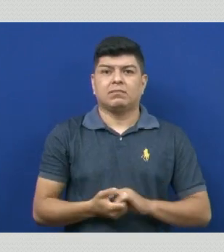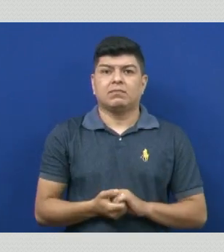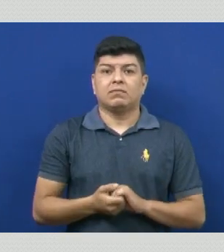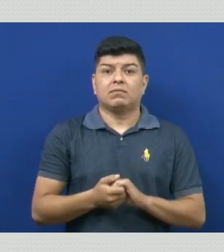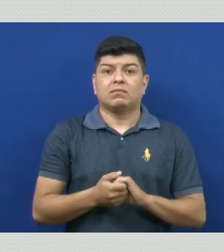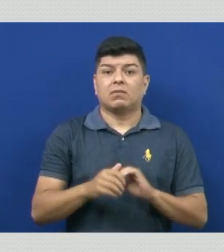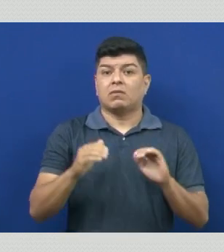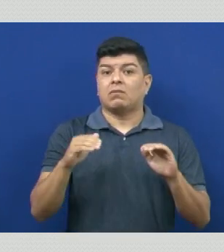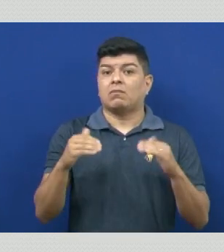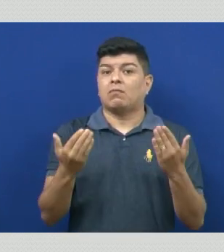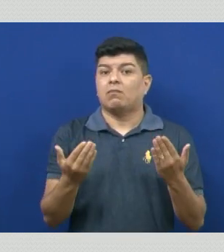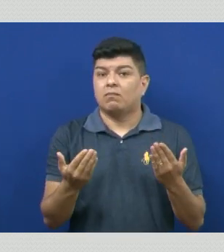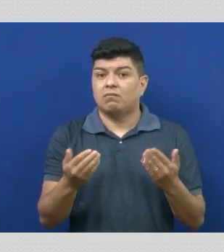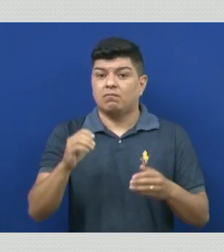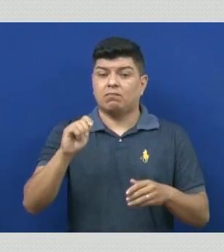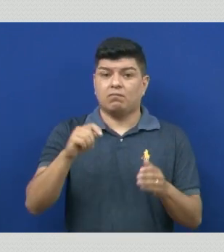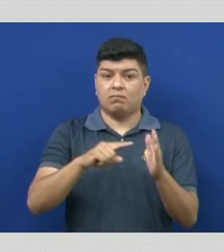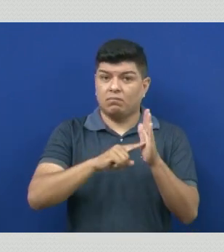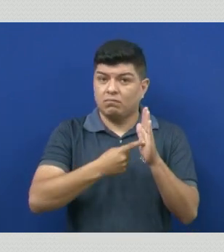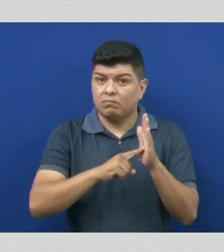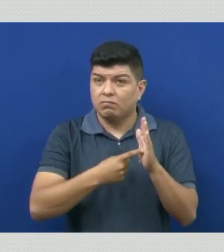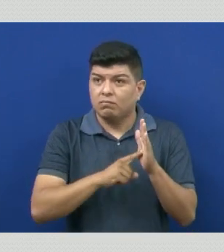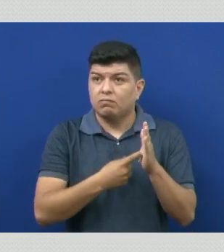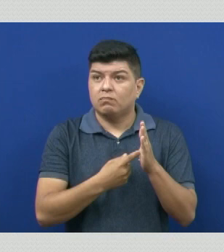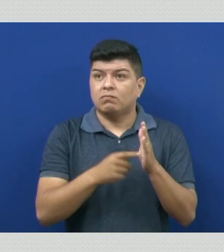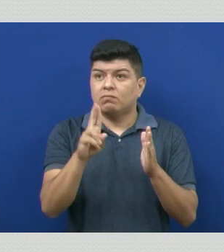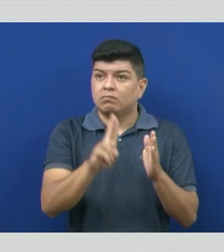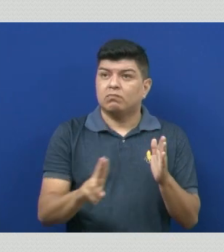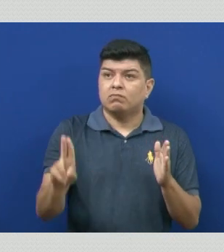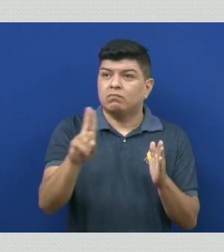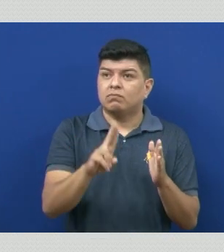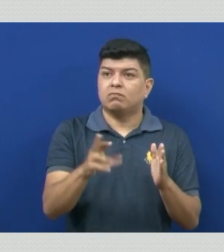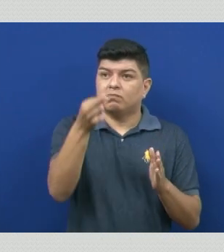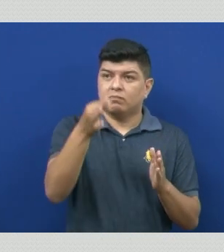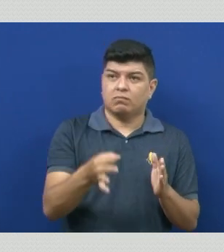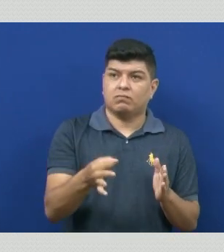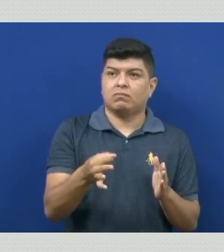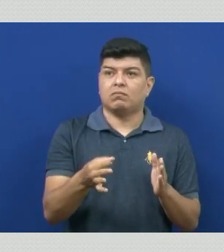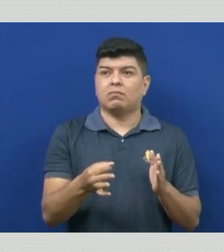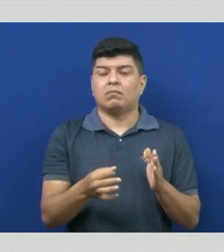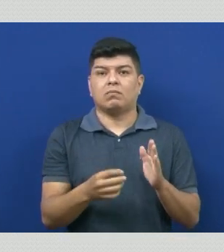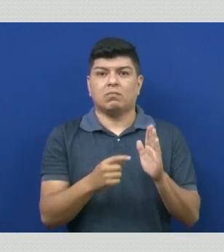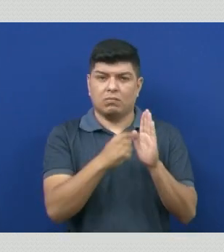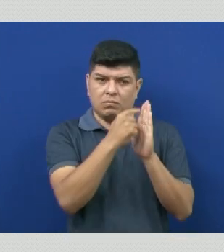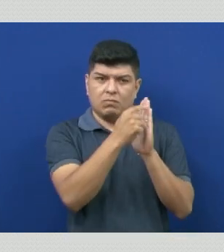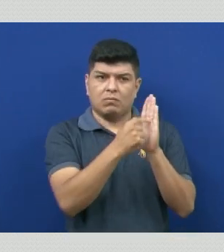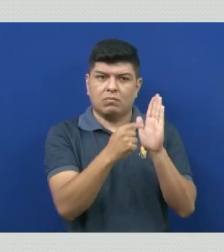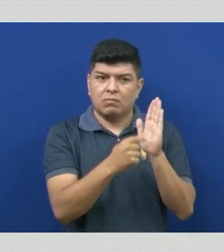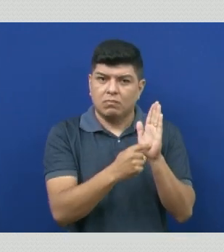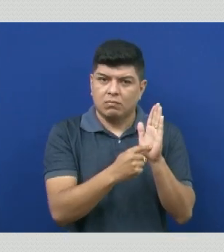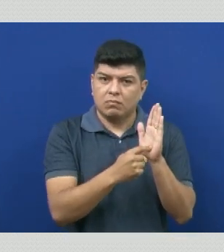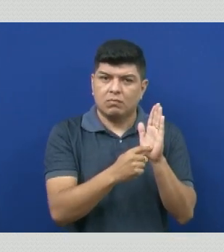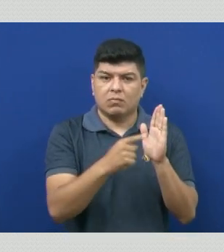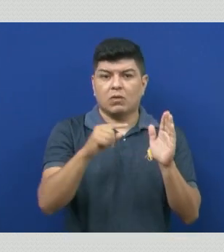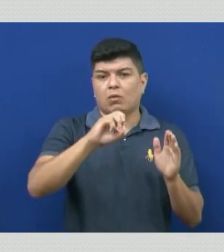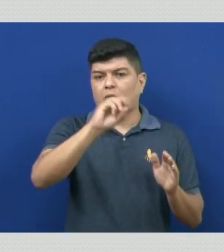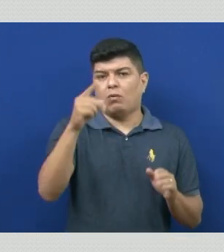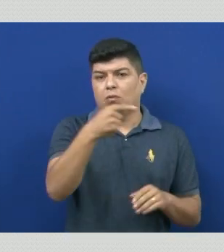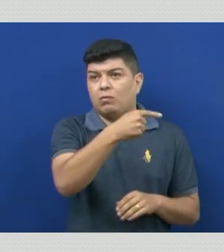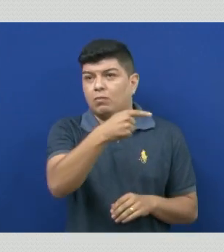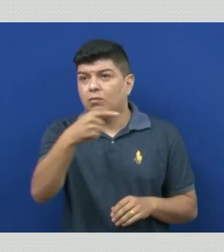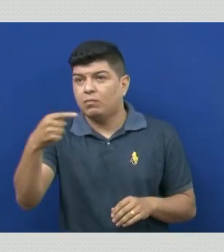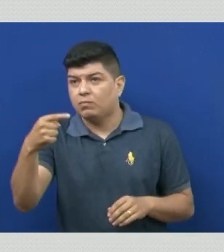Quais sinais de pontuação preenchem corretamente os espaços? Letra A, ponto de interrogação e travessão. Letra